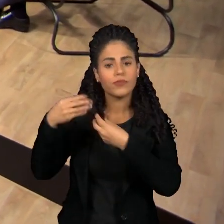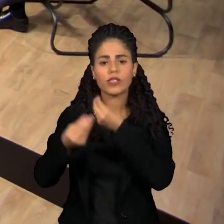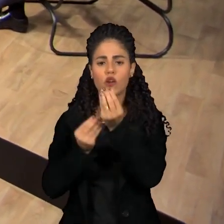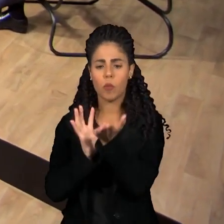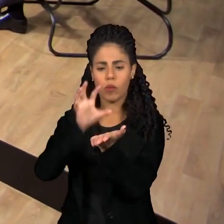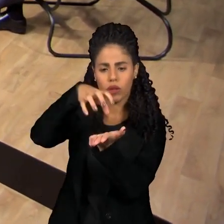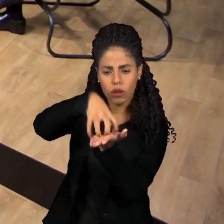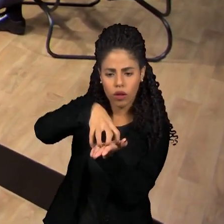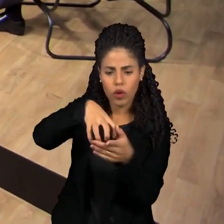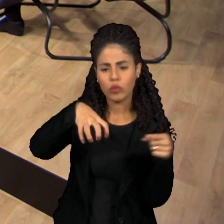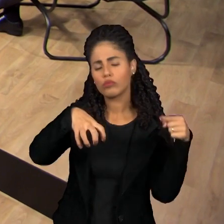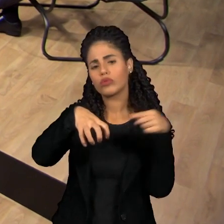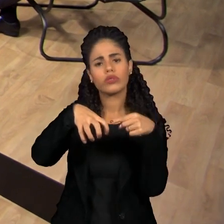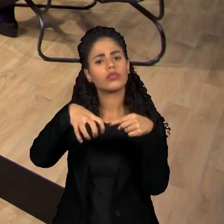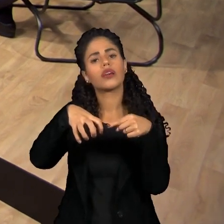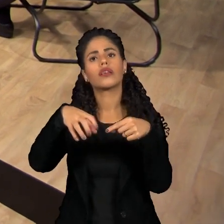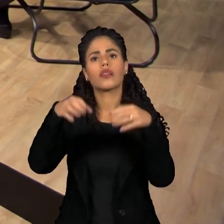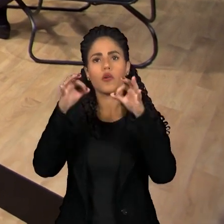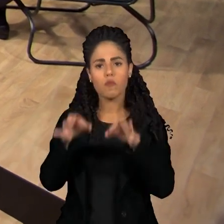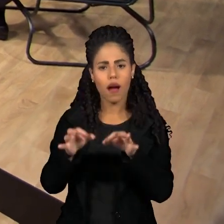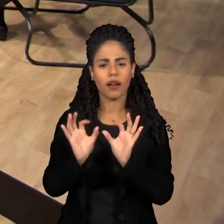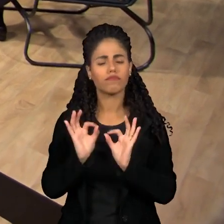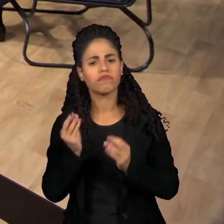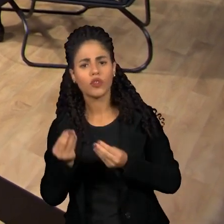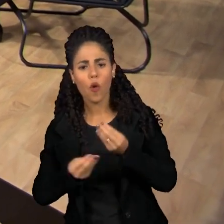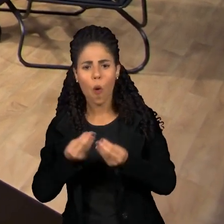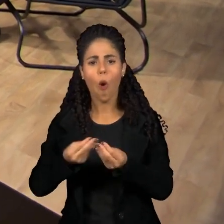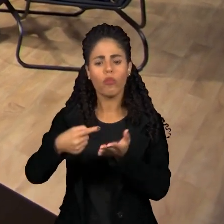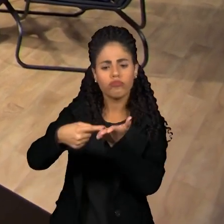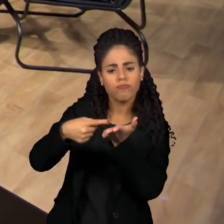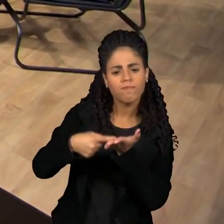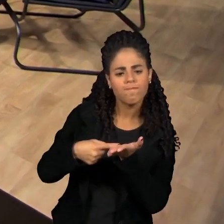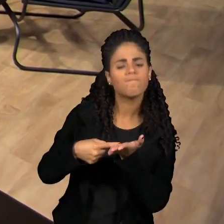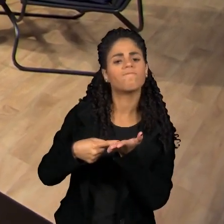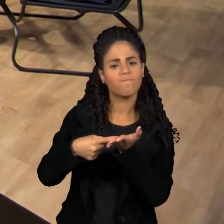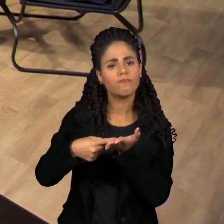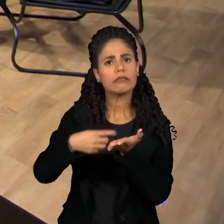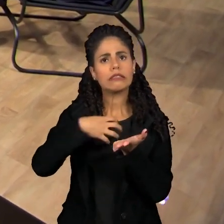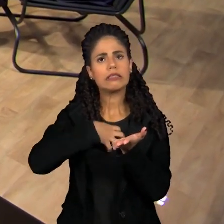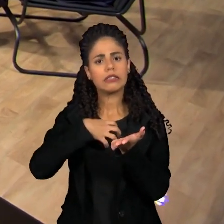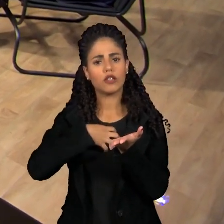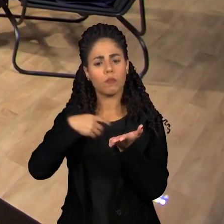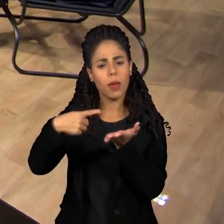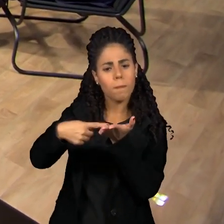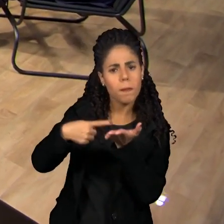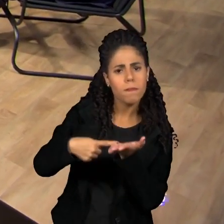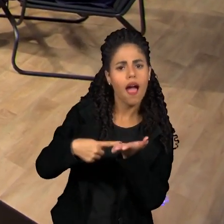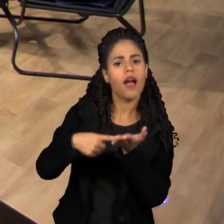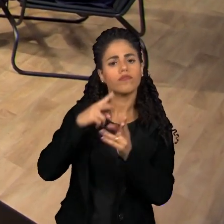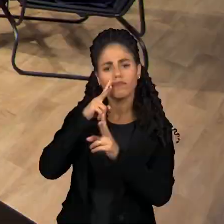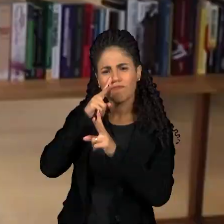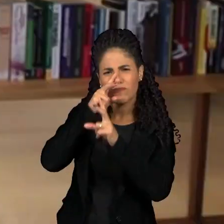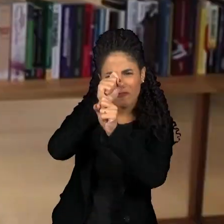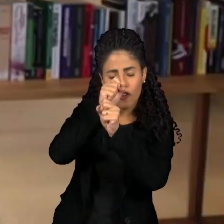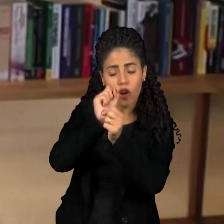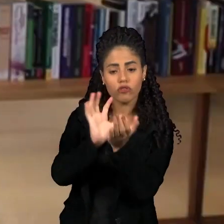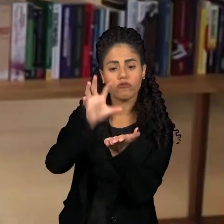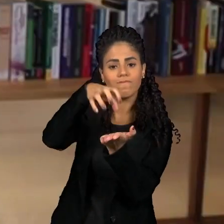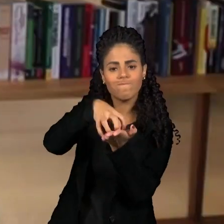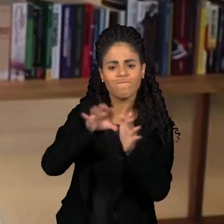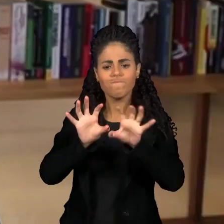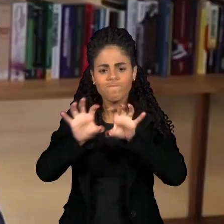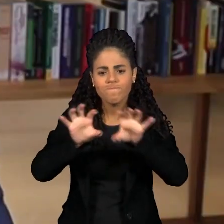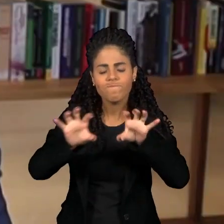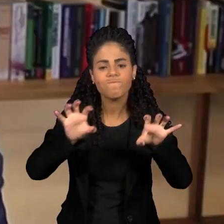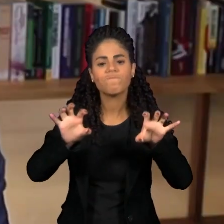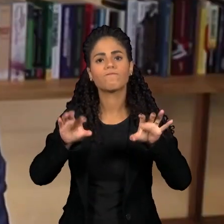Centrão como um bloco puramente fisiológico, até o Rafael fez a ressalva, não quero dizer que tem um forte componente ideológico, porque de fato ele não